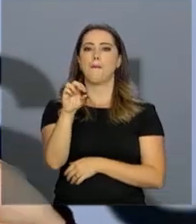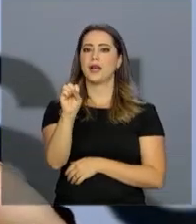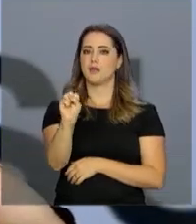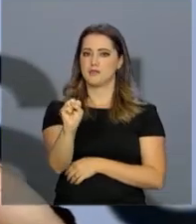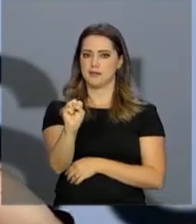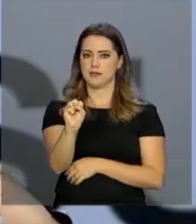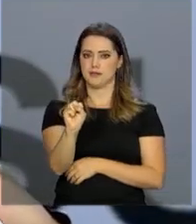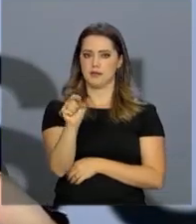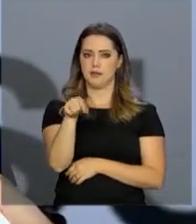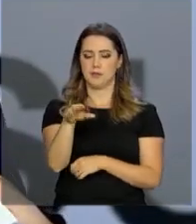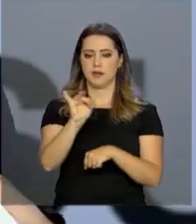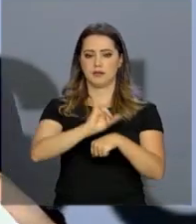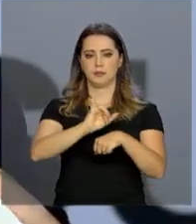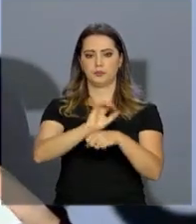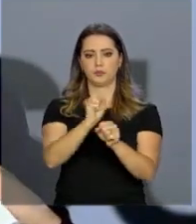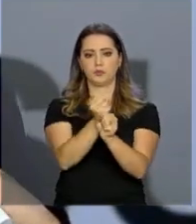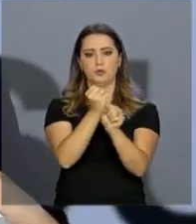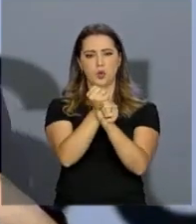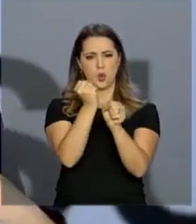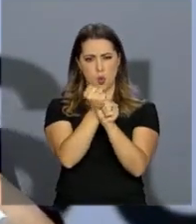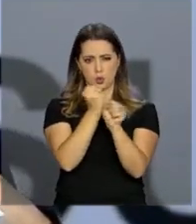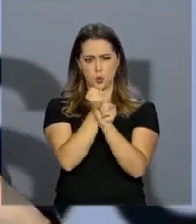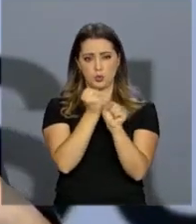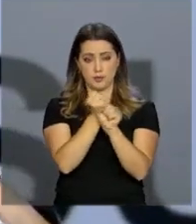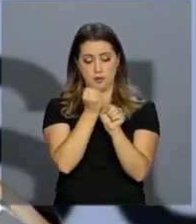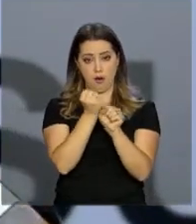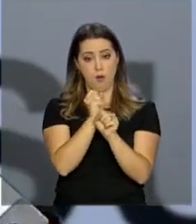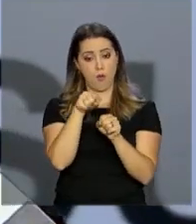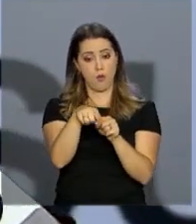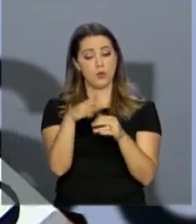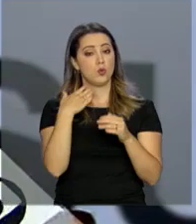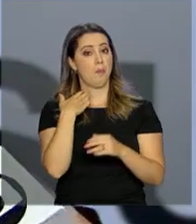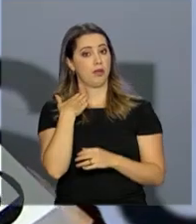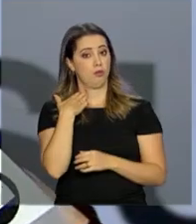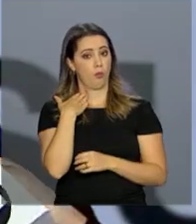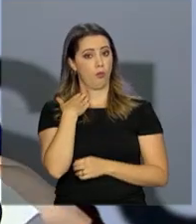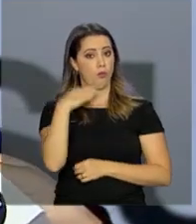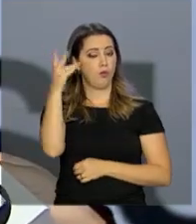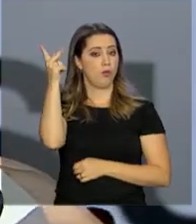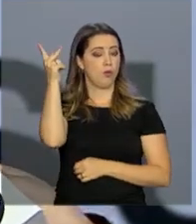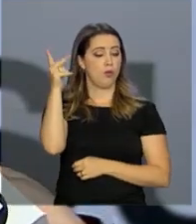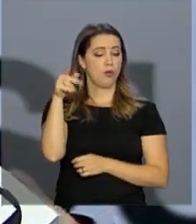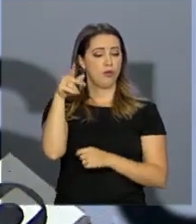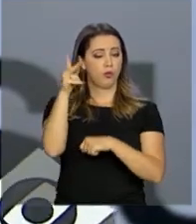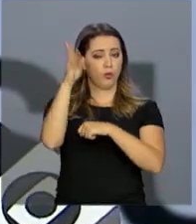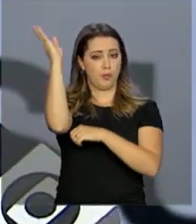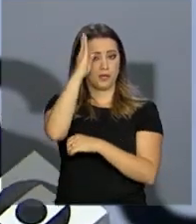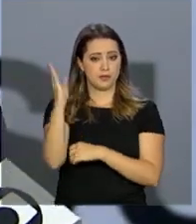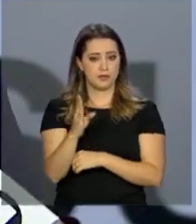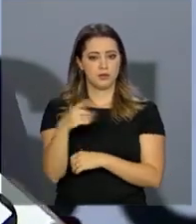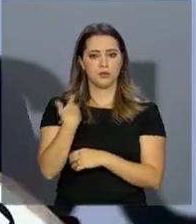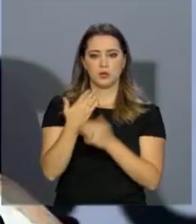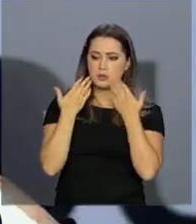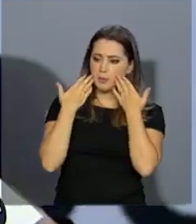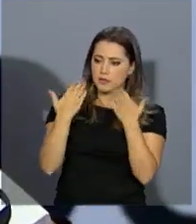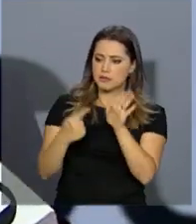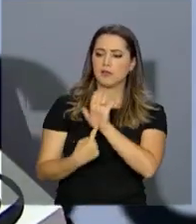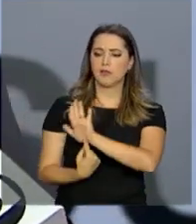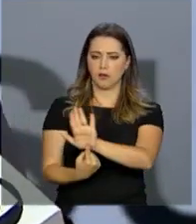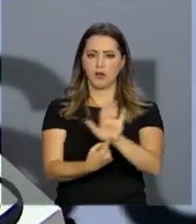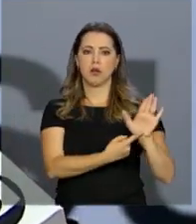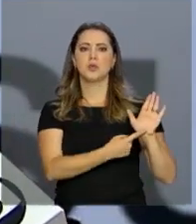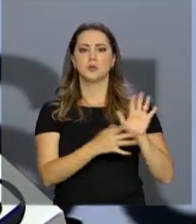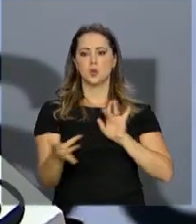a instalação de uma sede do banco em no brasil e firmamos esse acordo as providências serão tomadas